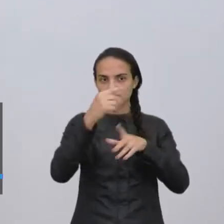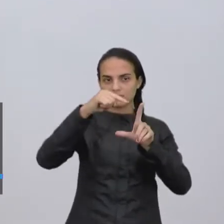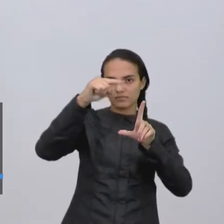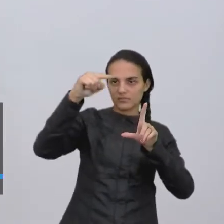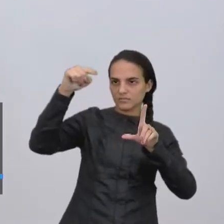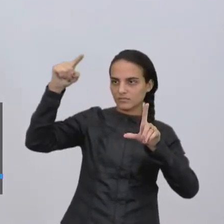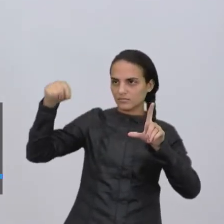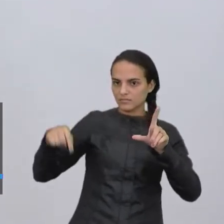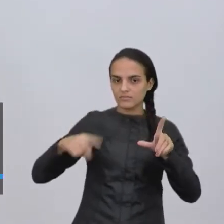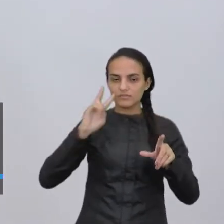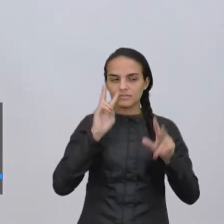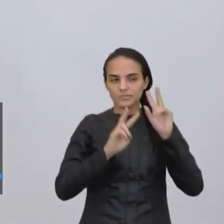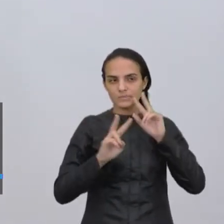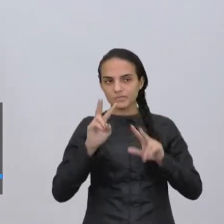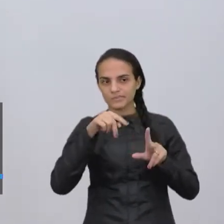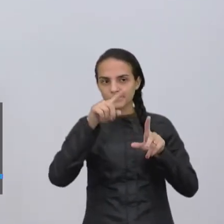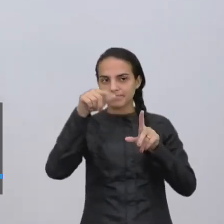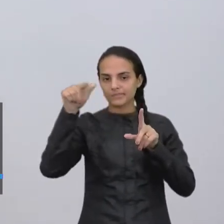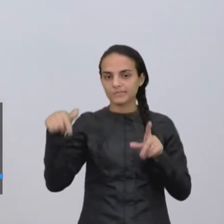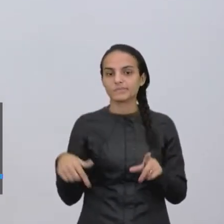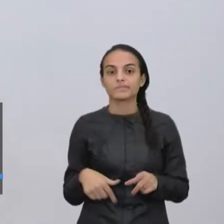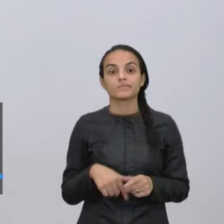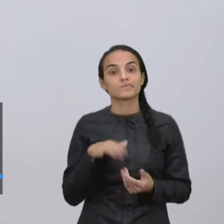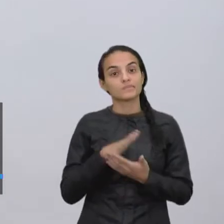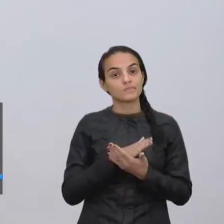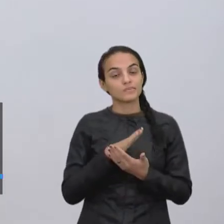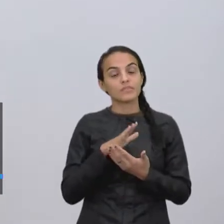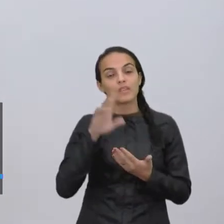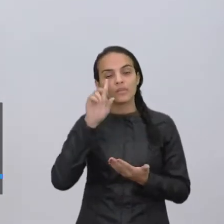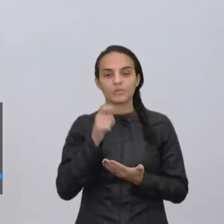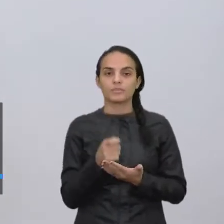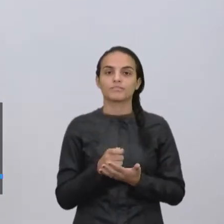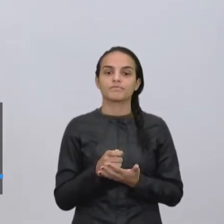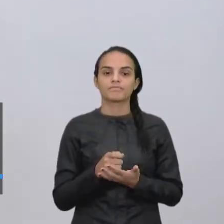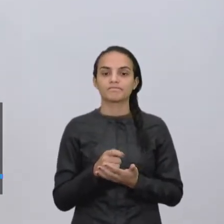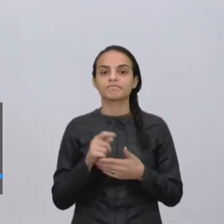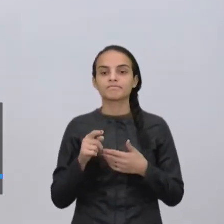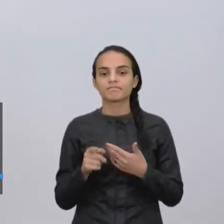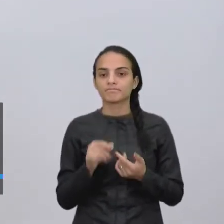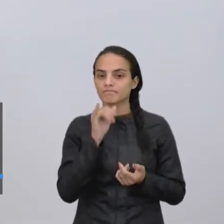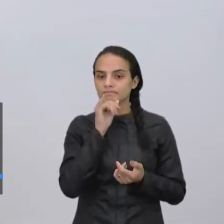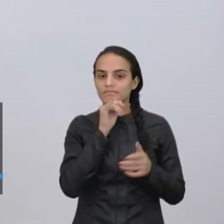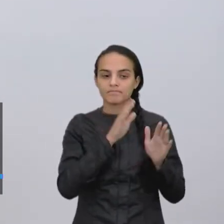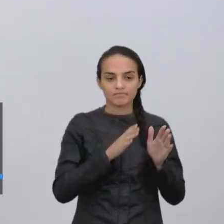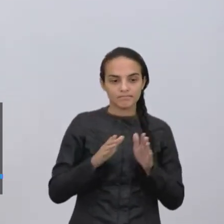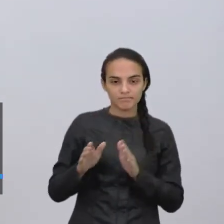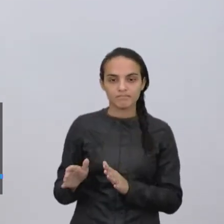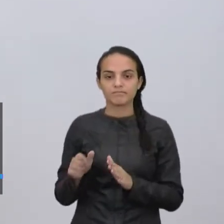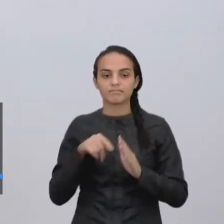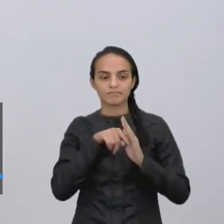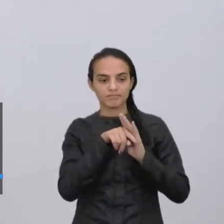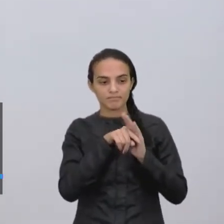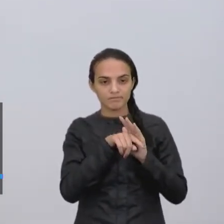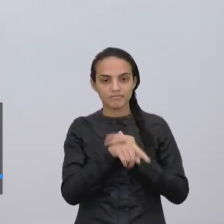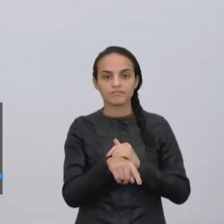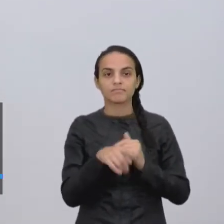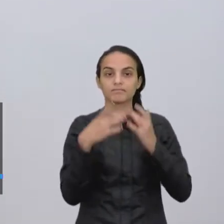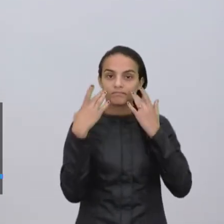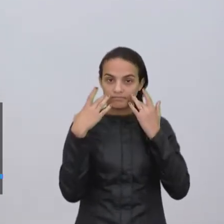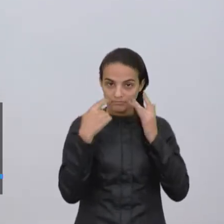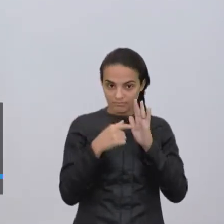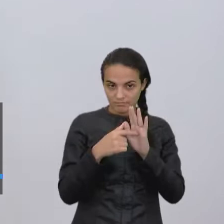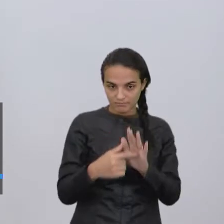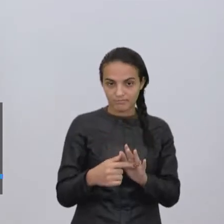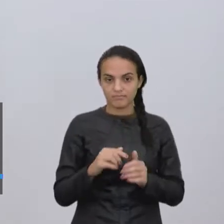gráficos, observa esses gráficos e toma alguma decisão. Então, essa parte entre organizar, analisar, apresentar, que é a